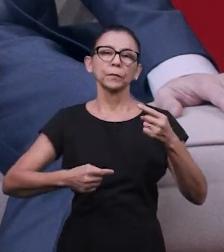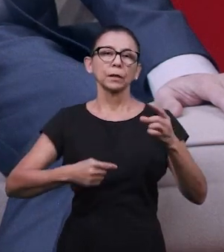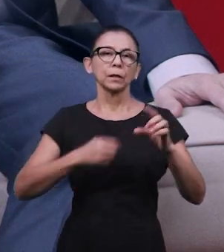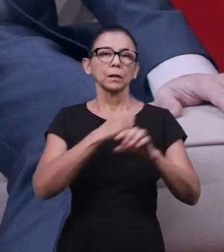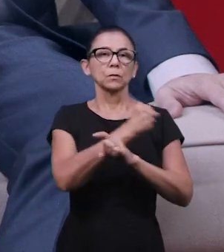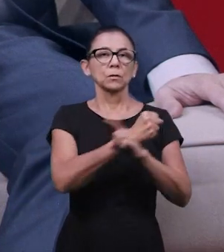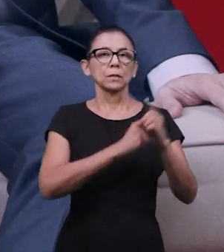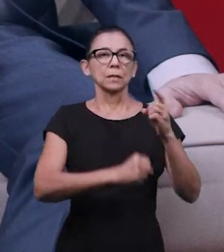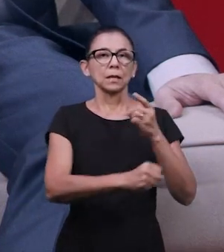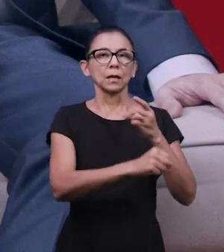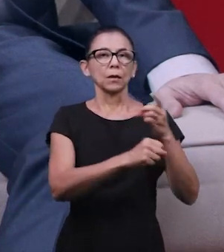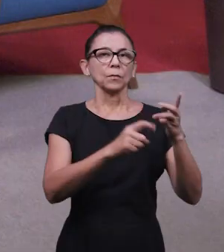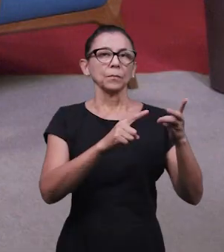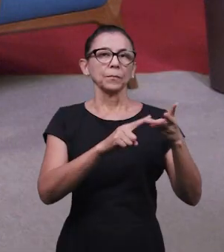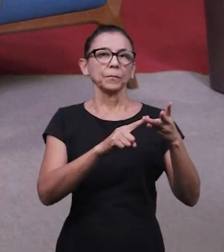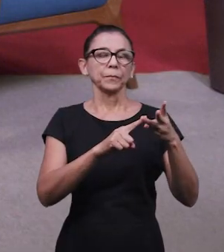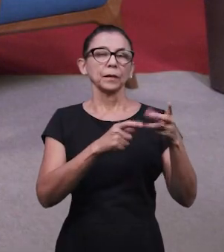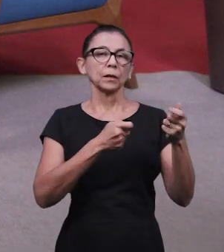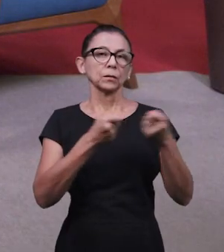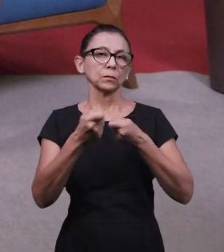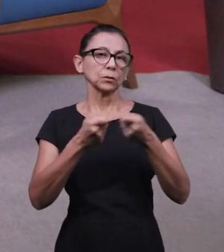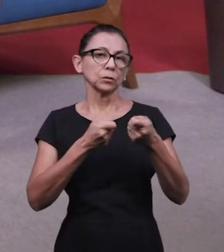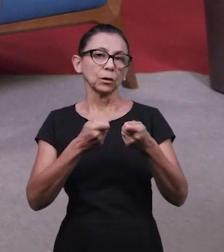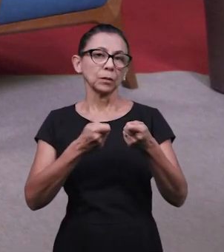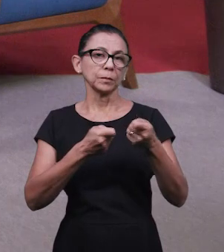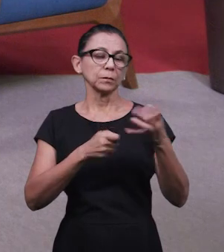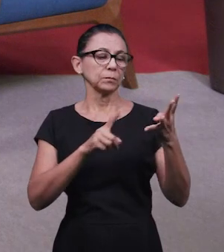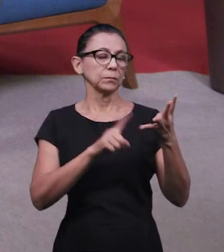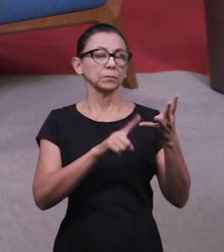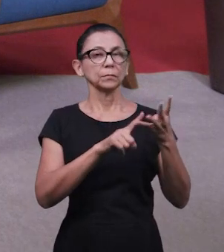abrangência da profecia, ela